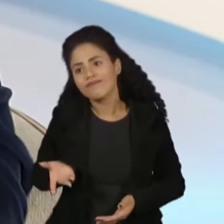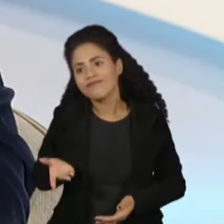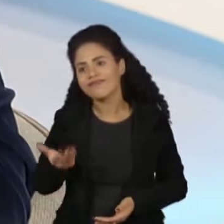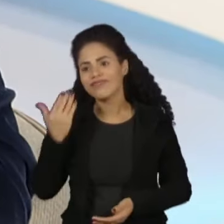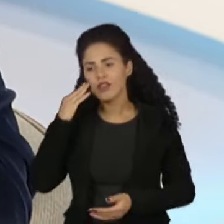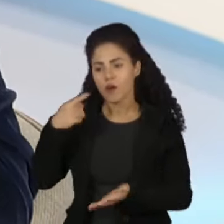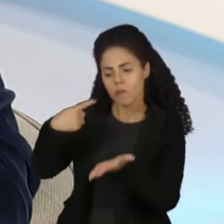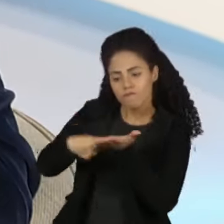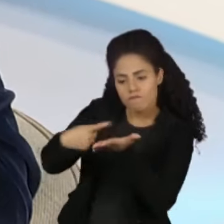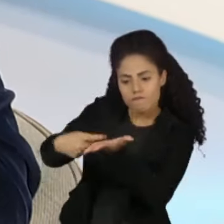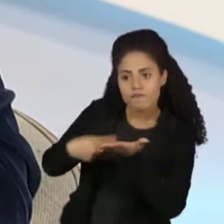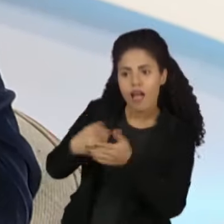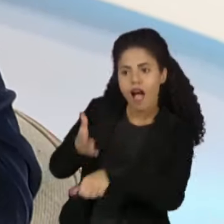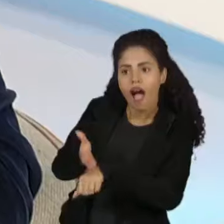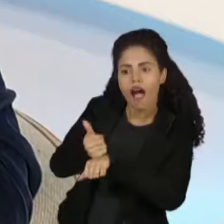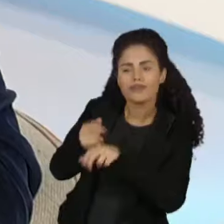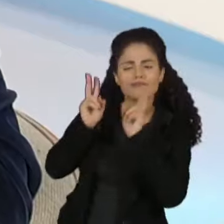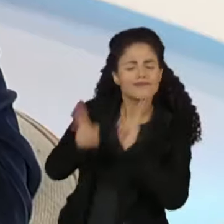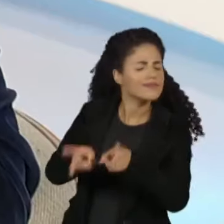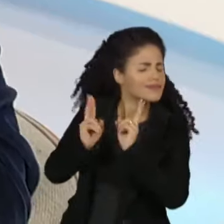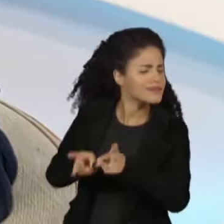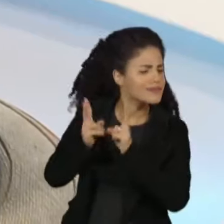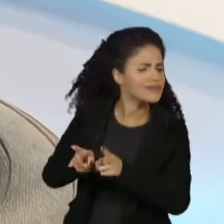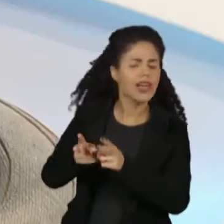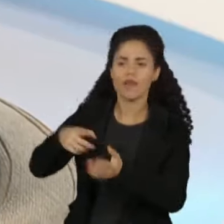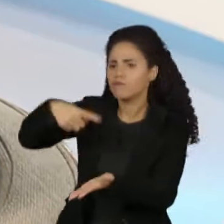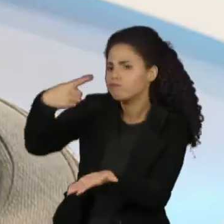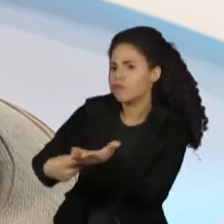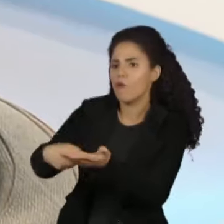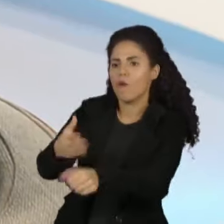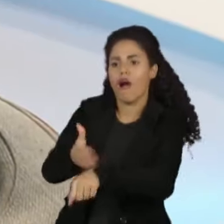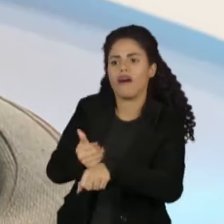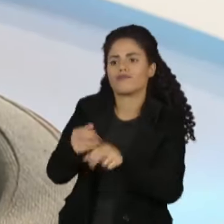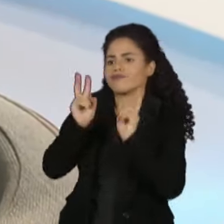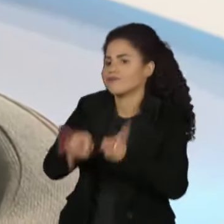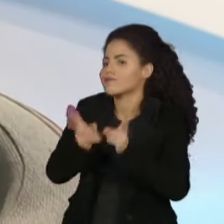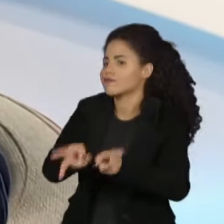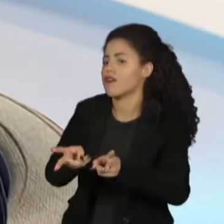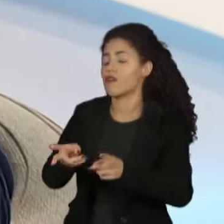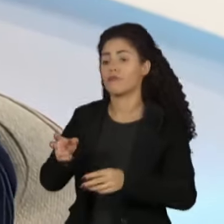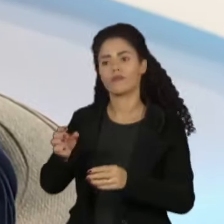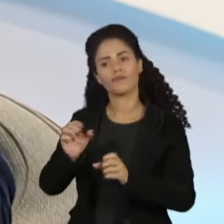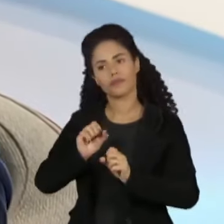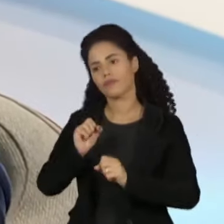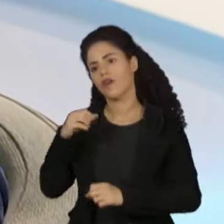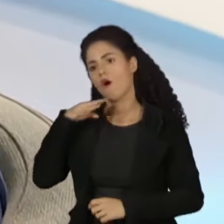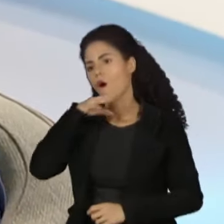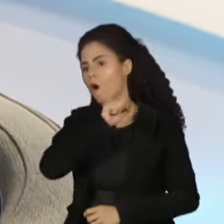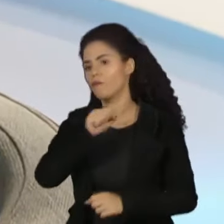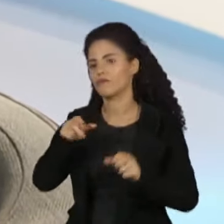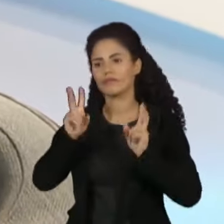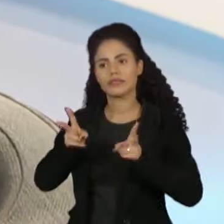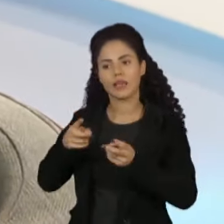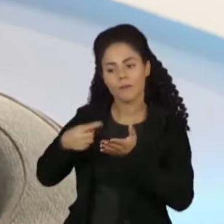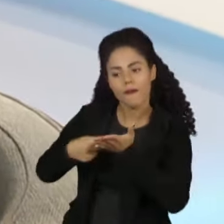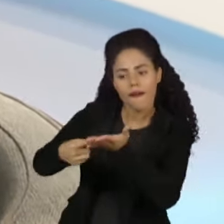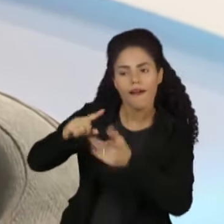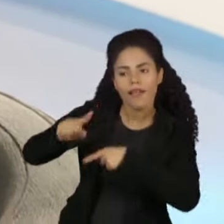negociei antes os meus limites entendeu E claro que você tem que continuar negociando depois